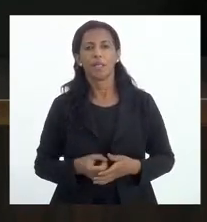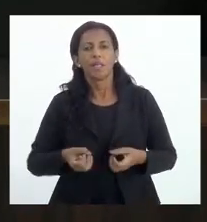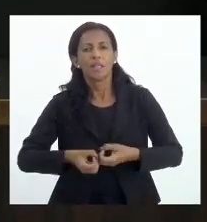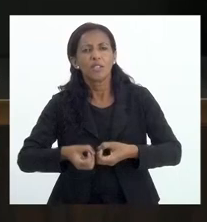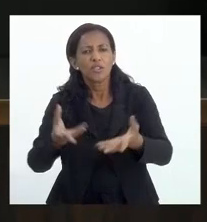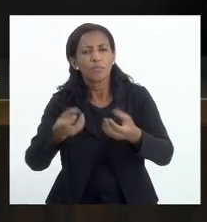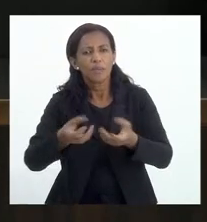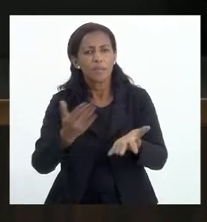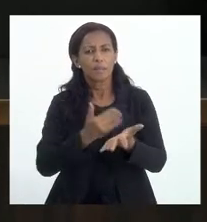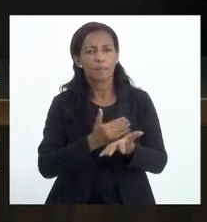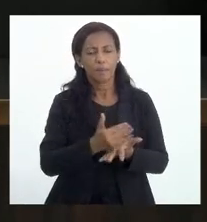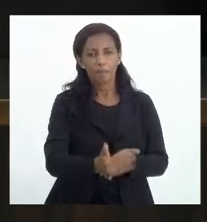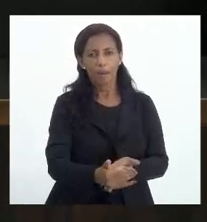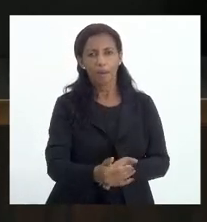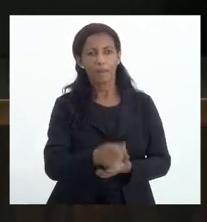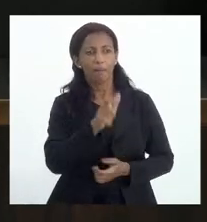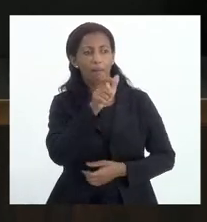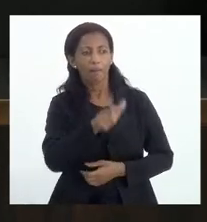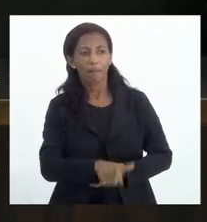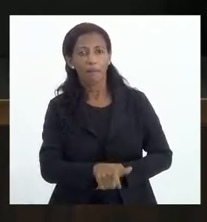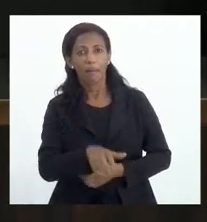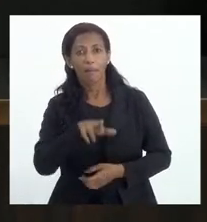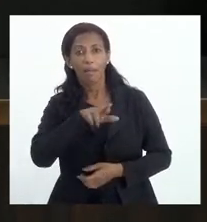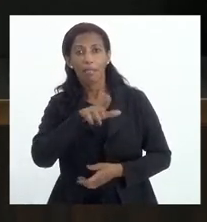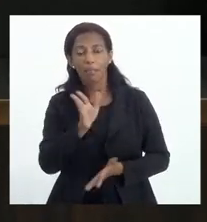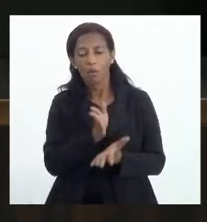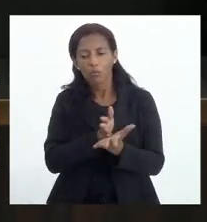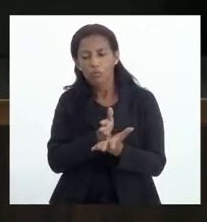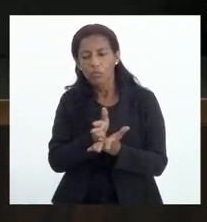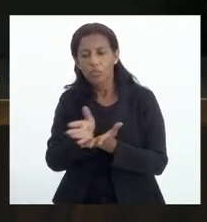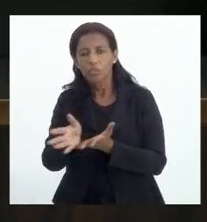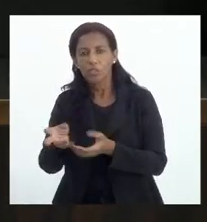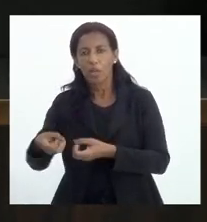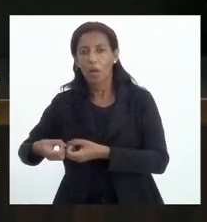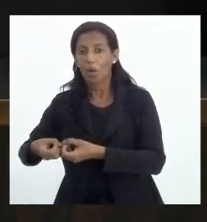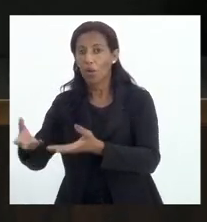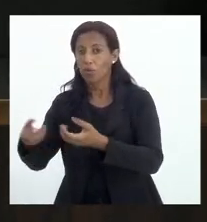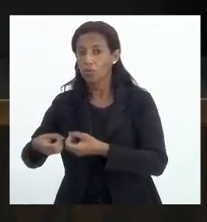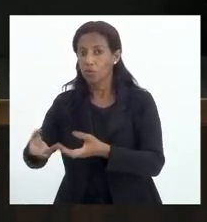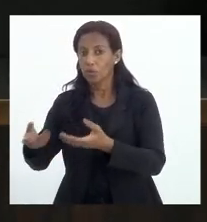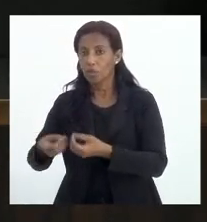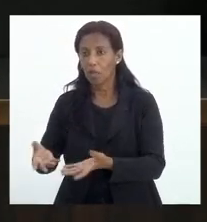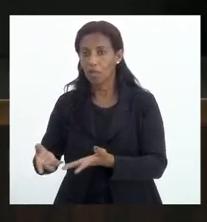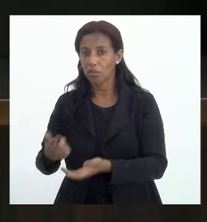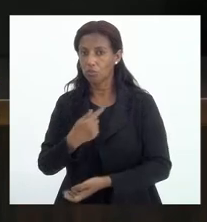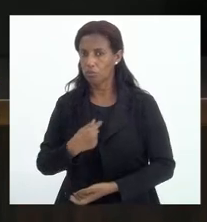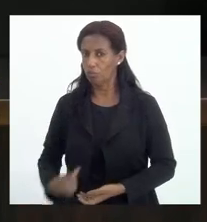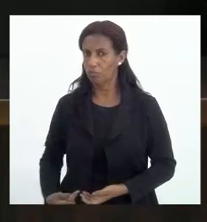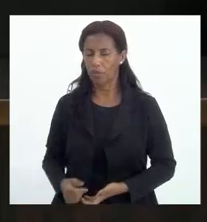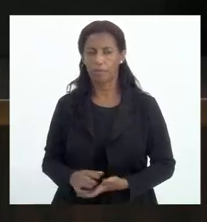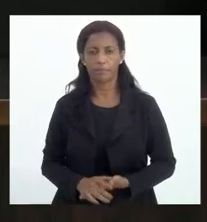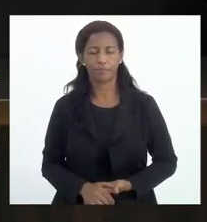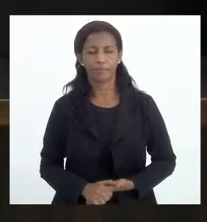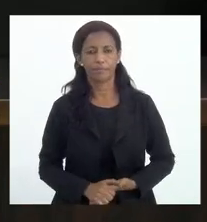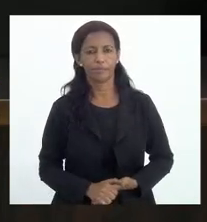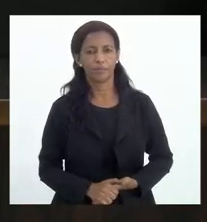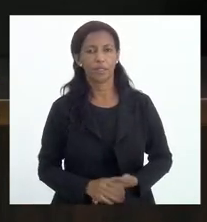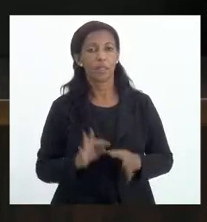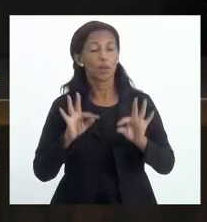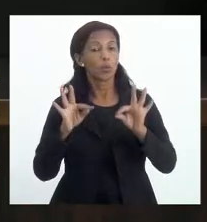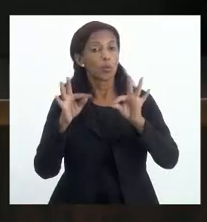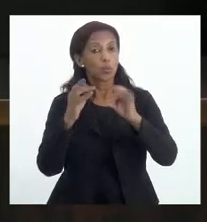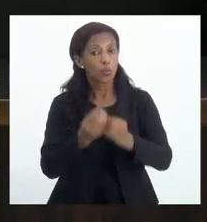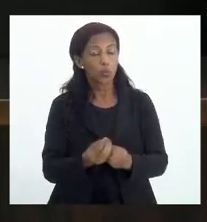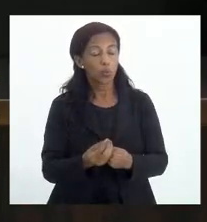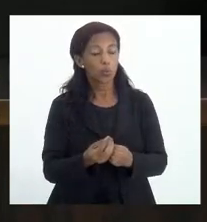primária é aquelas não destinadas aos gastos financeiros do governo. Então, tudo que aquilo